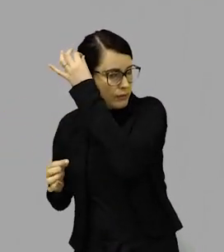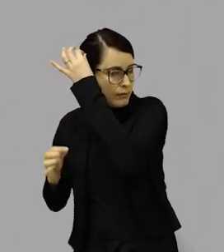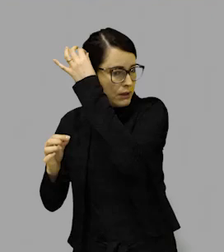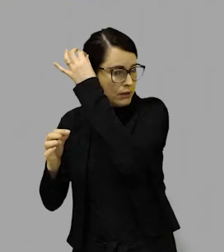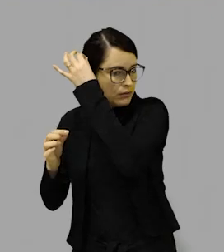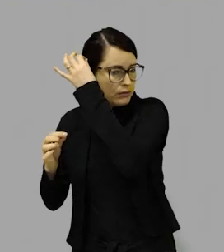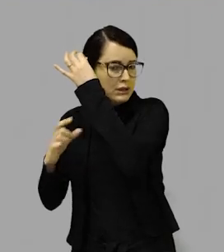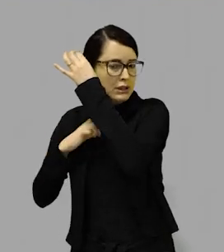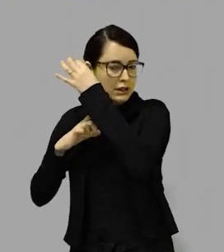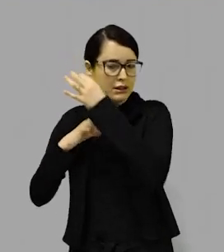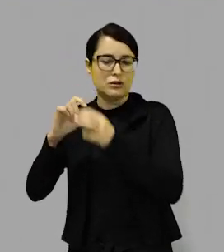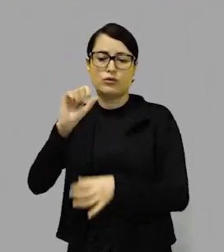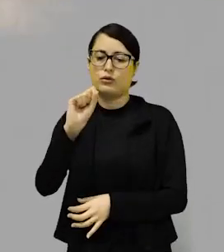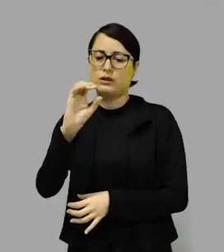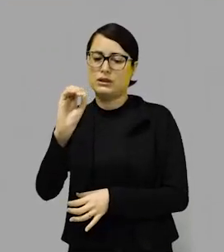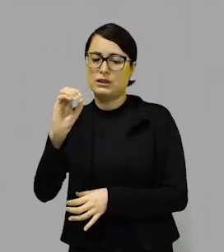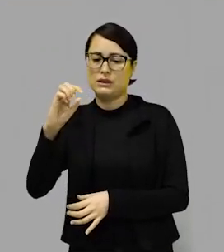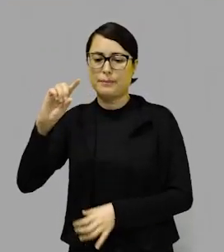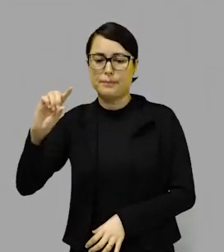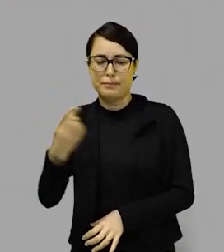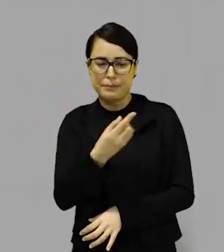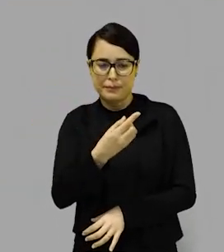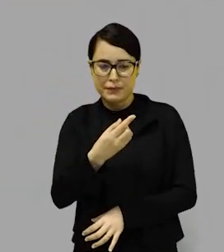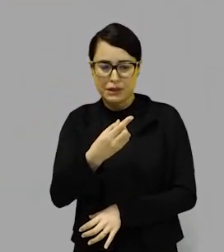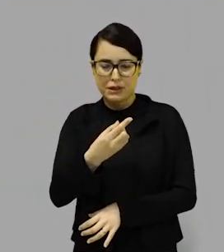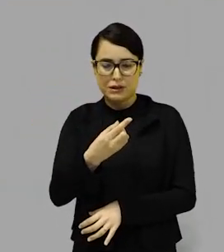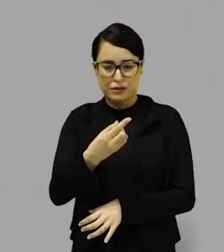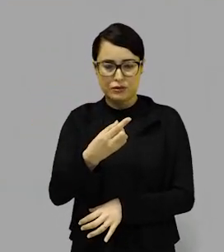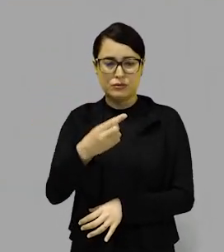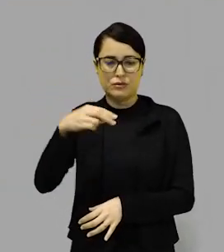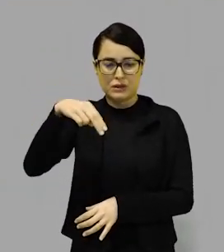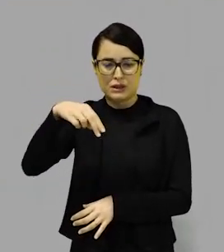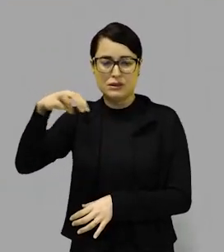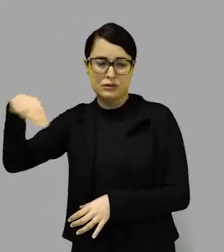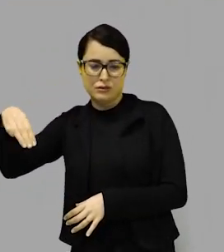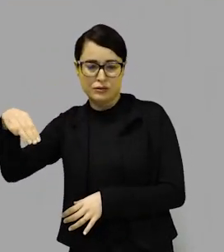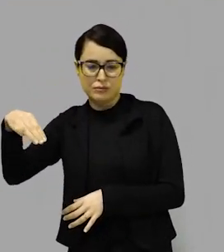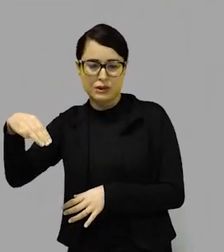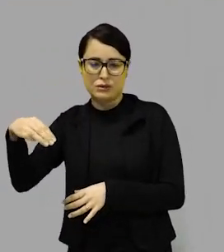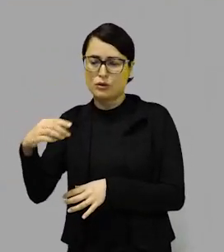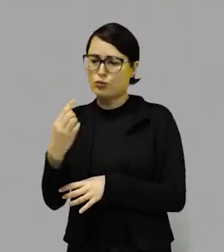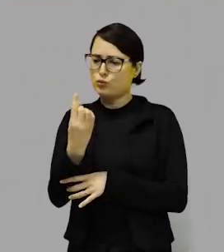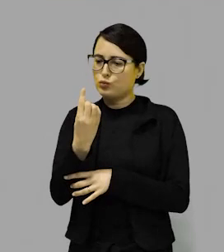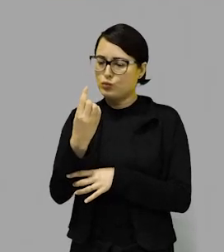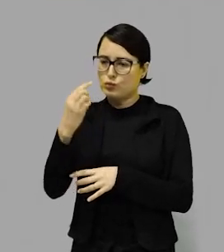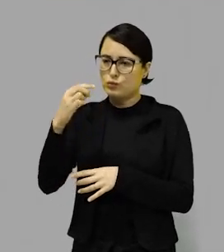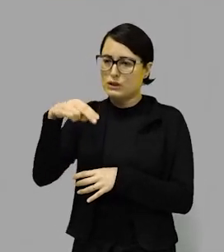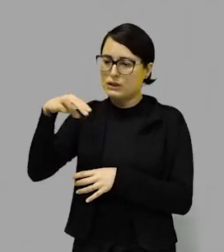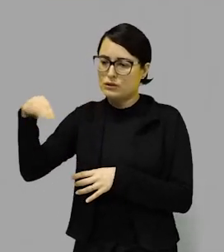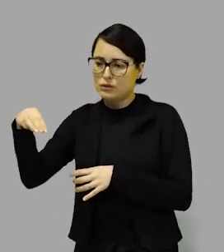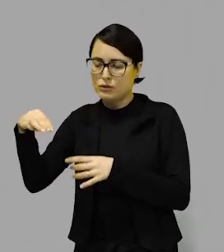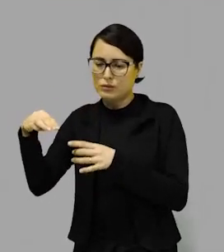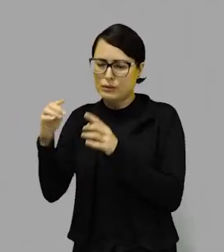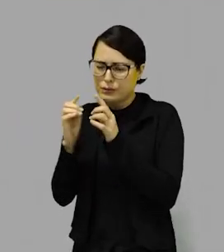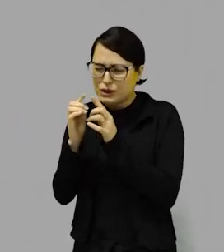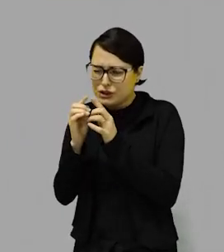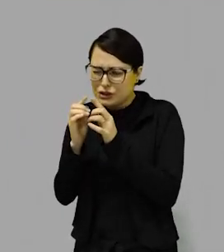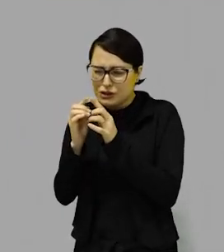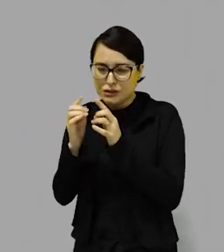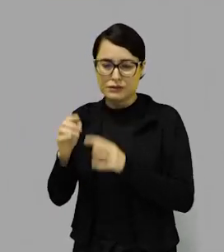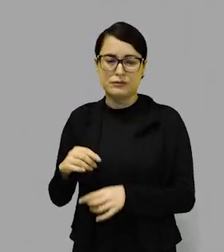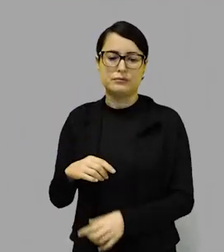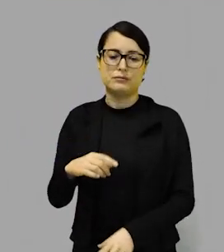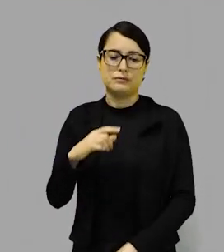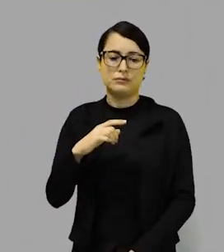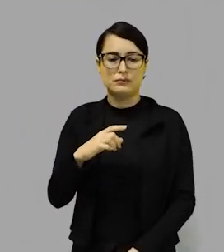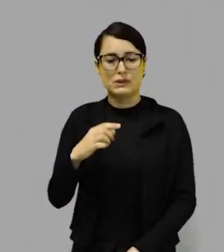humano tem entre 80 mil nanômetros. Imagina um nanômetro, né? Os vírus eles variam de 15 a